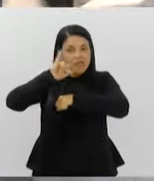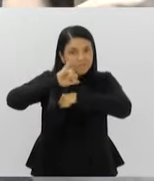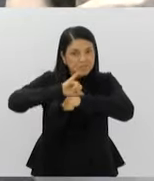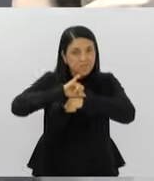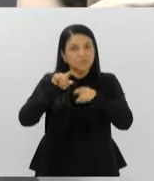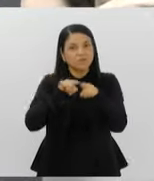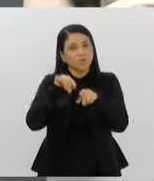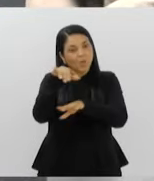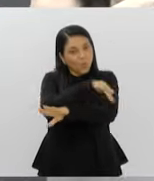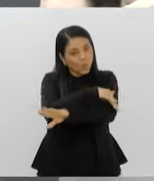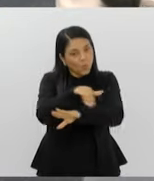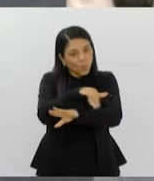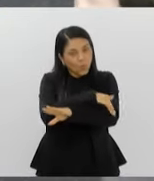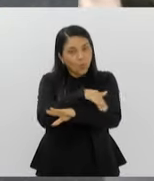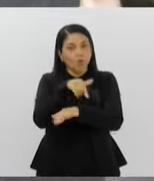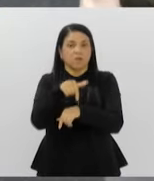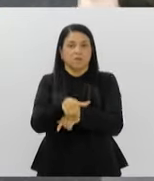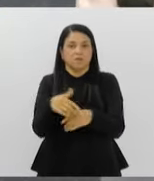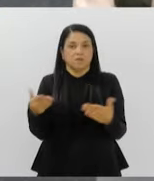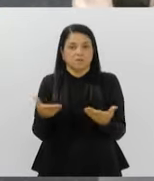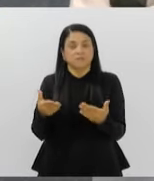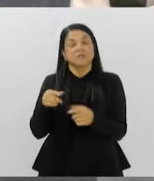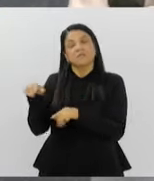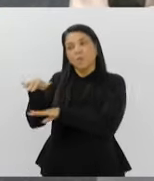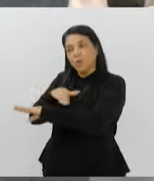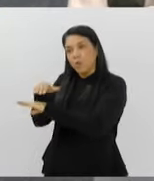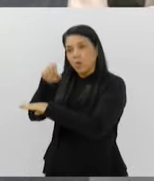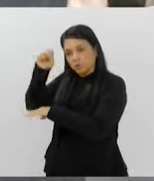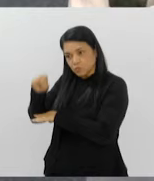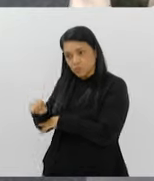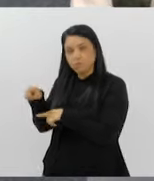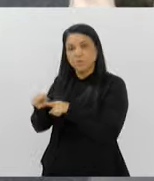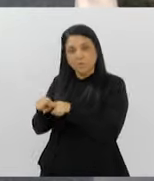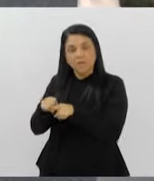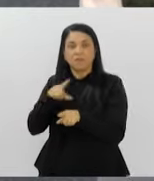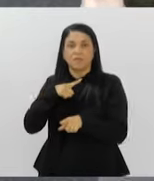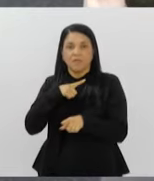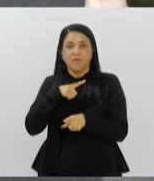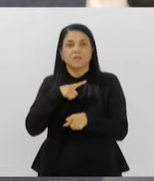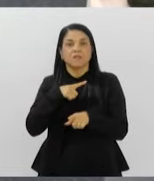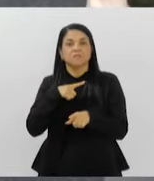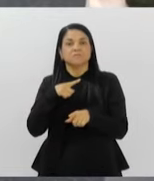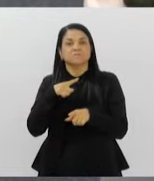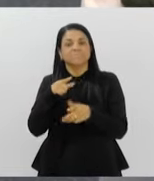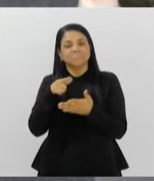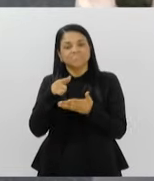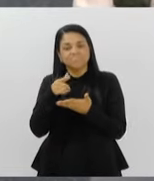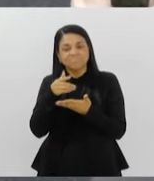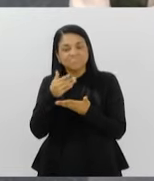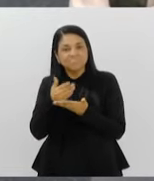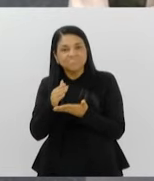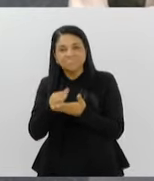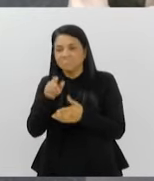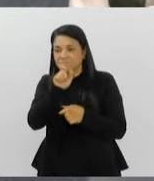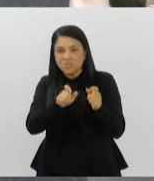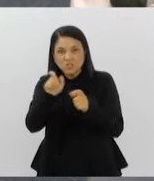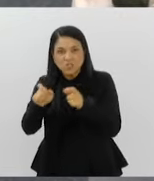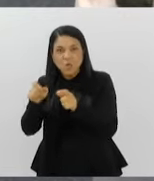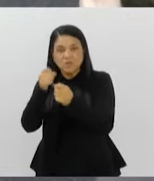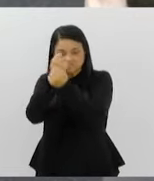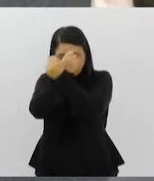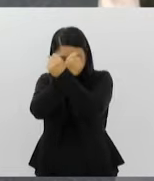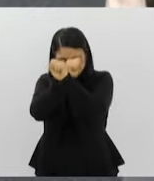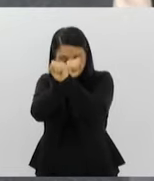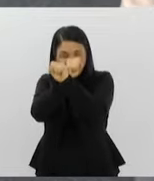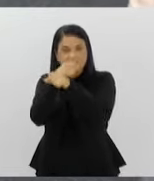da cidade do Rio de Janeiro, é onde vigora majoritariamente o resquício de uma escravização que ainda